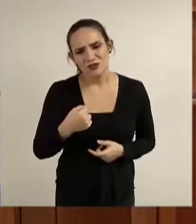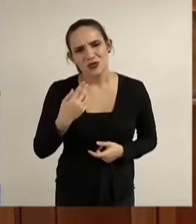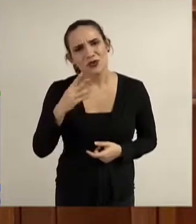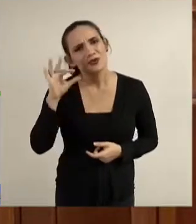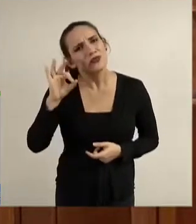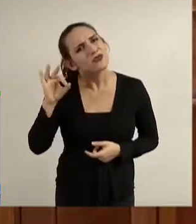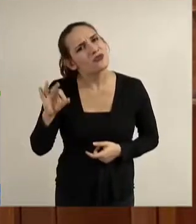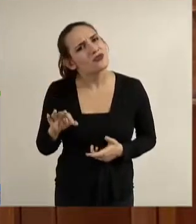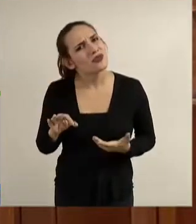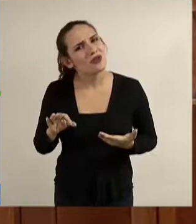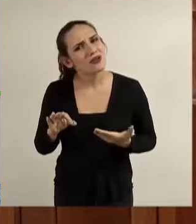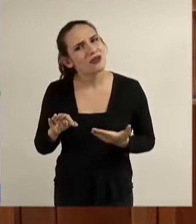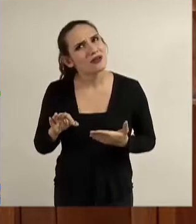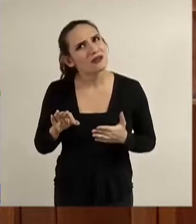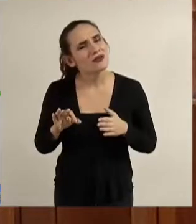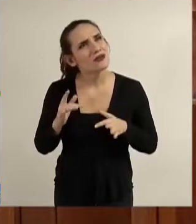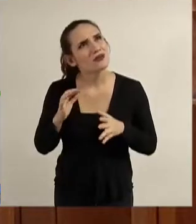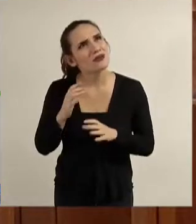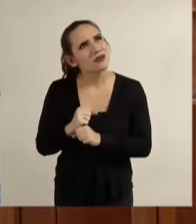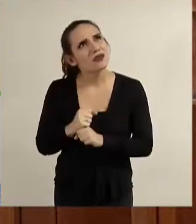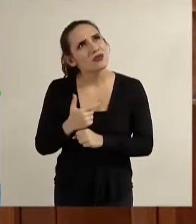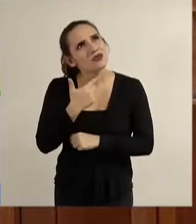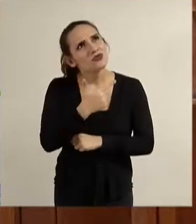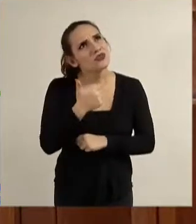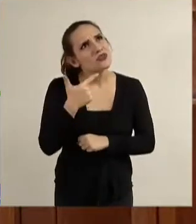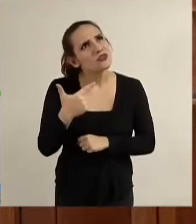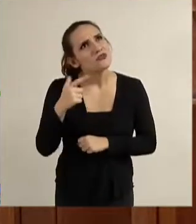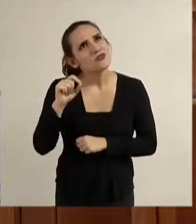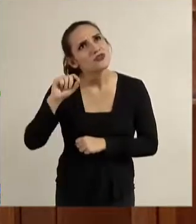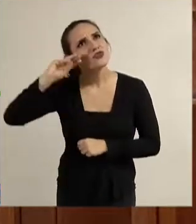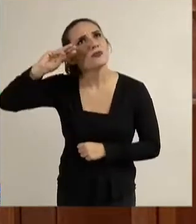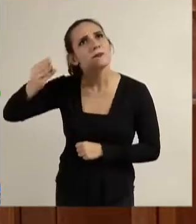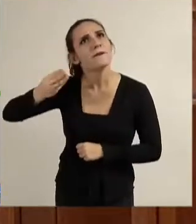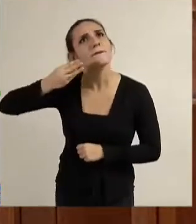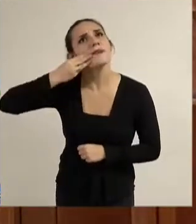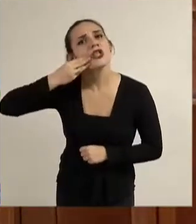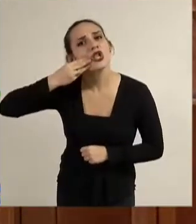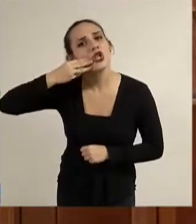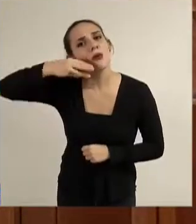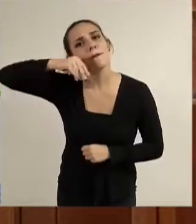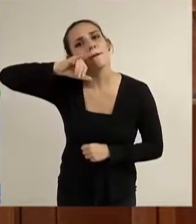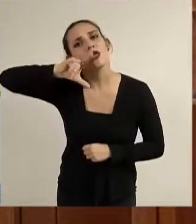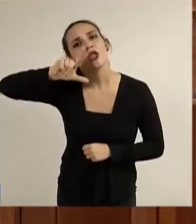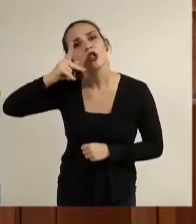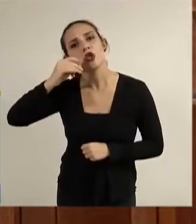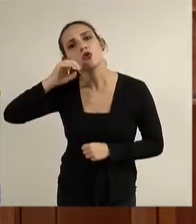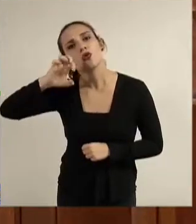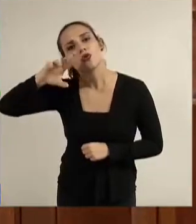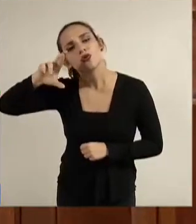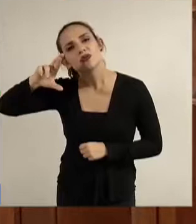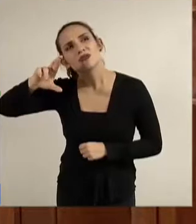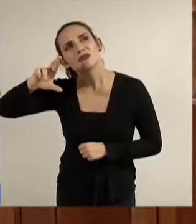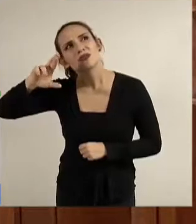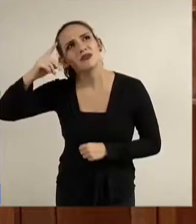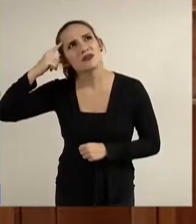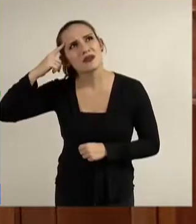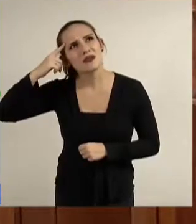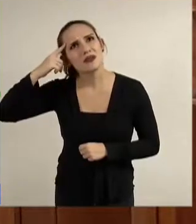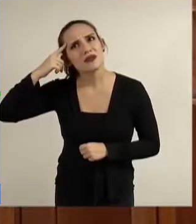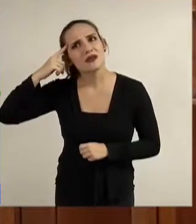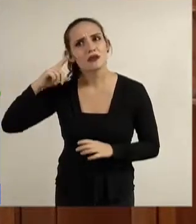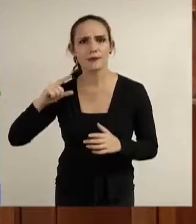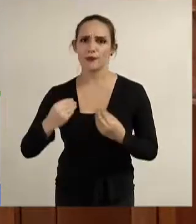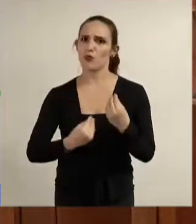27,4%, já que a nossa sociedade, 220 milhões de brasileiros, 27,4%, e a maioria são